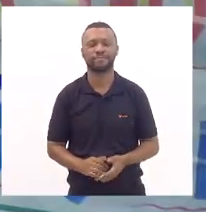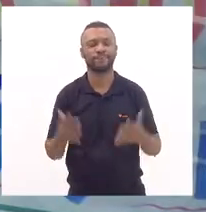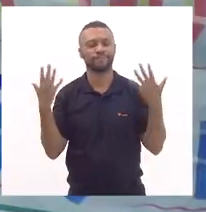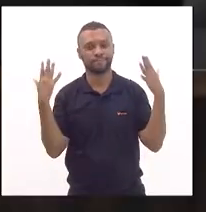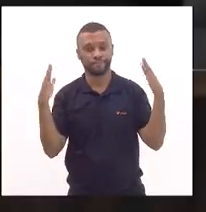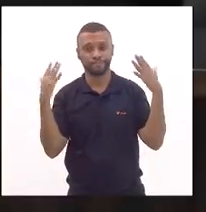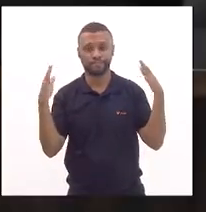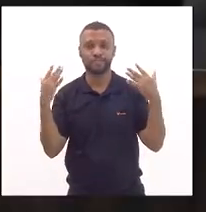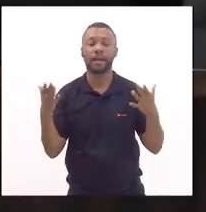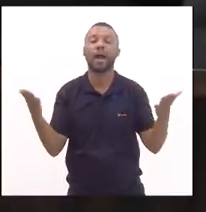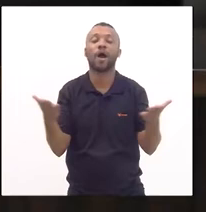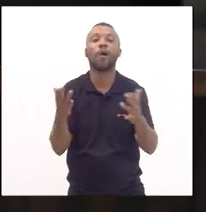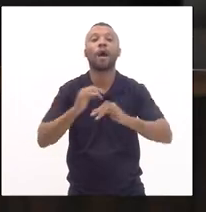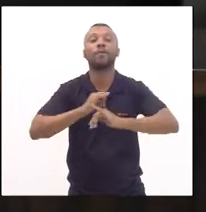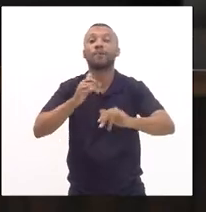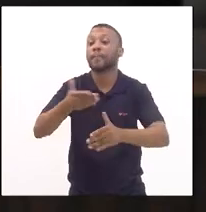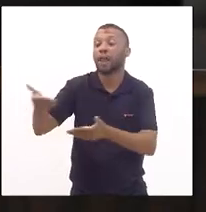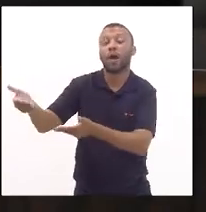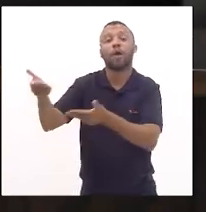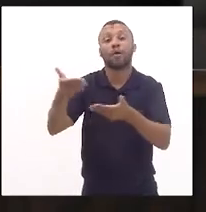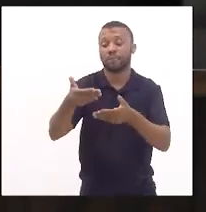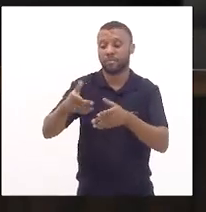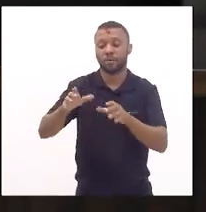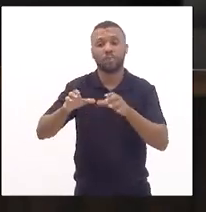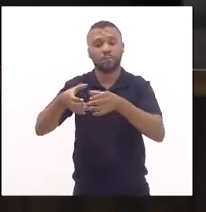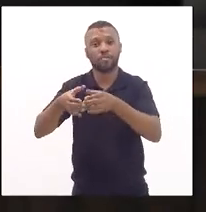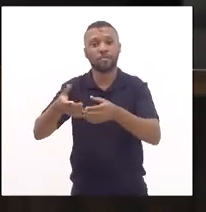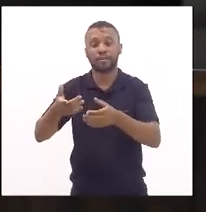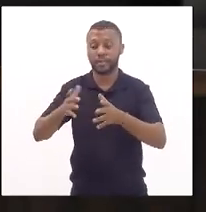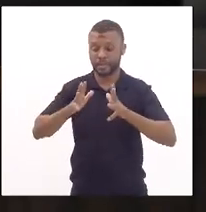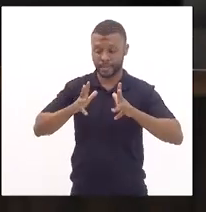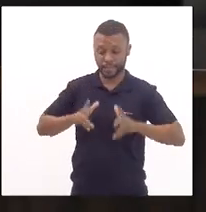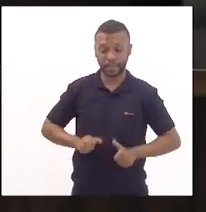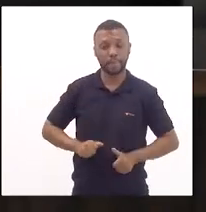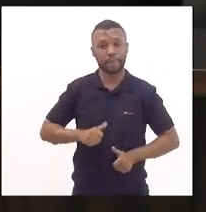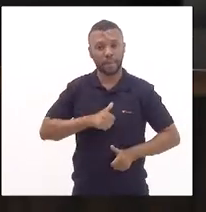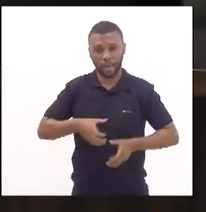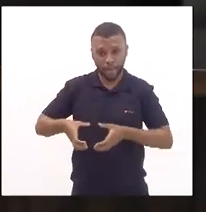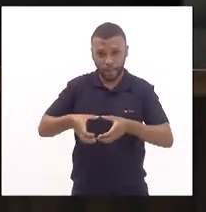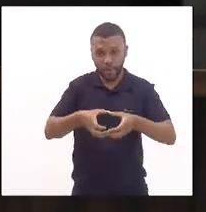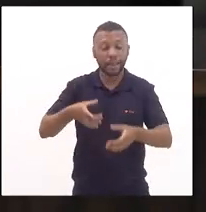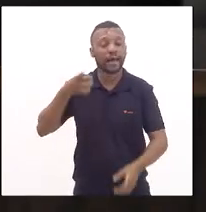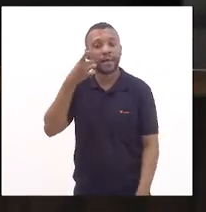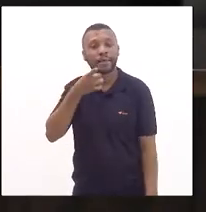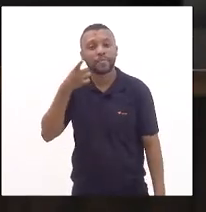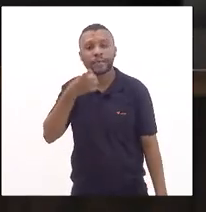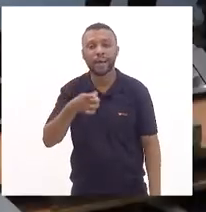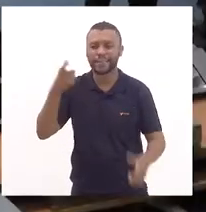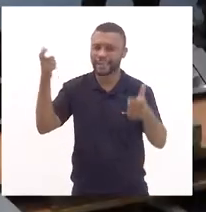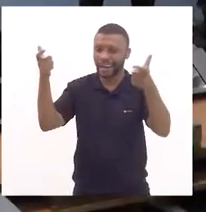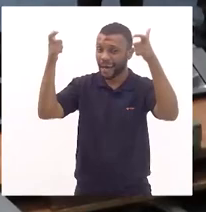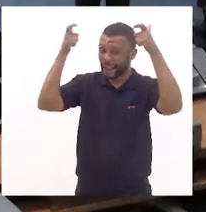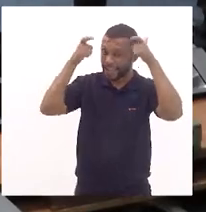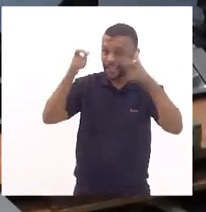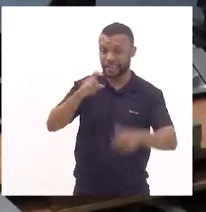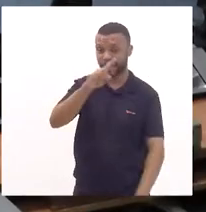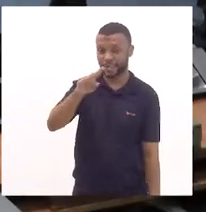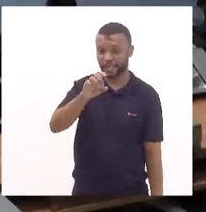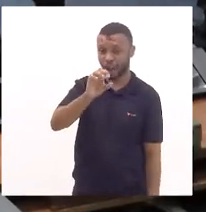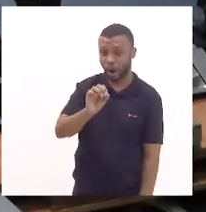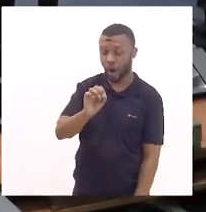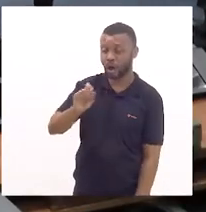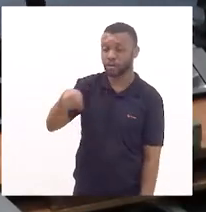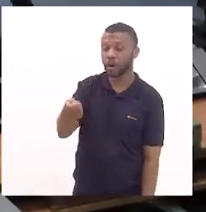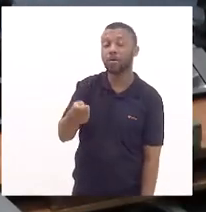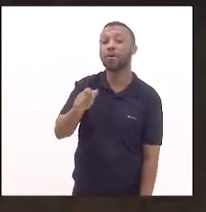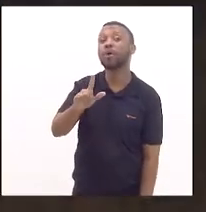Pela Comissão de Saneamento Ambiental, deputada Rainha da Zona Oeste, Lucinha.